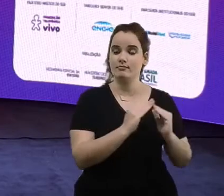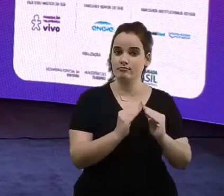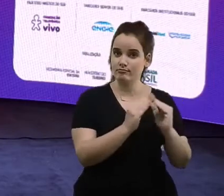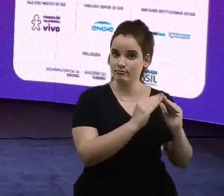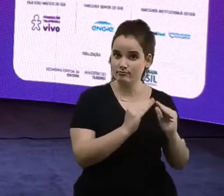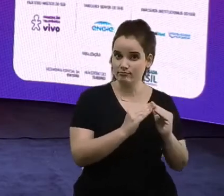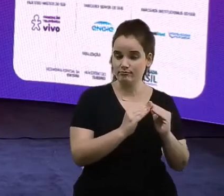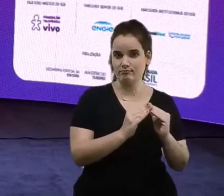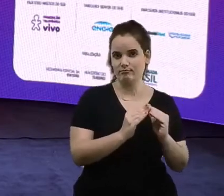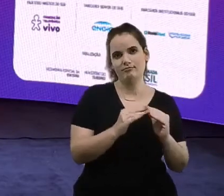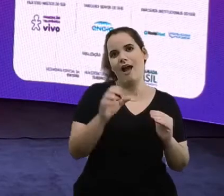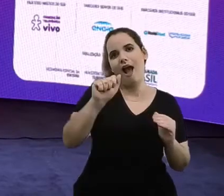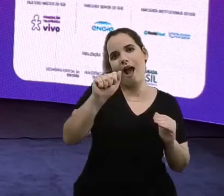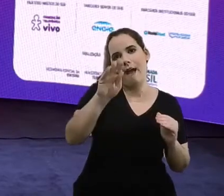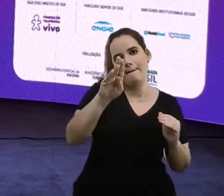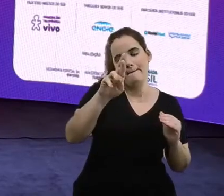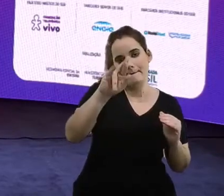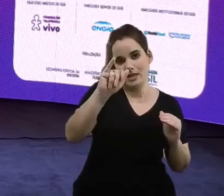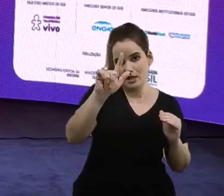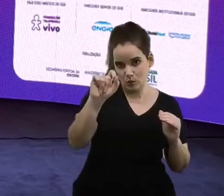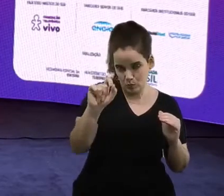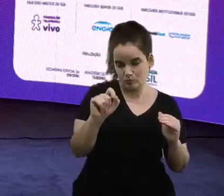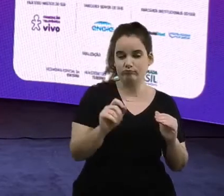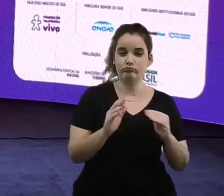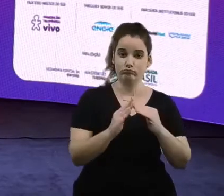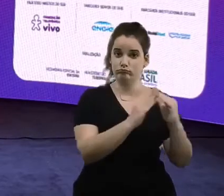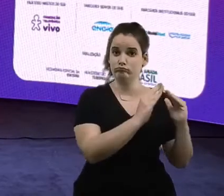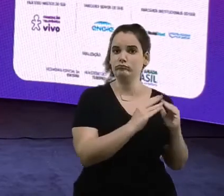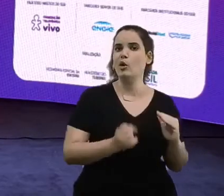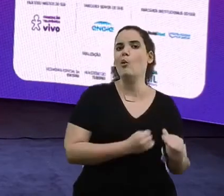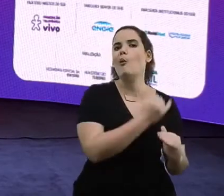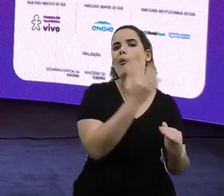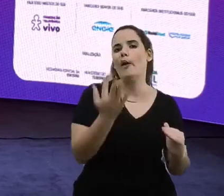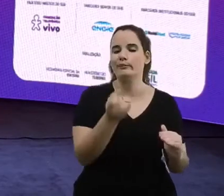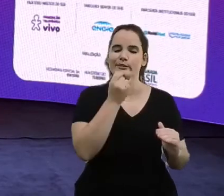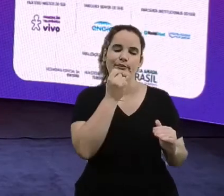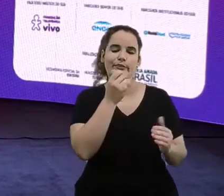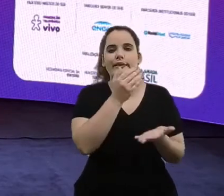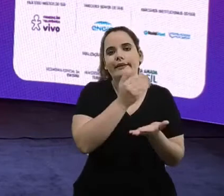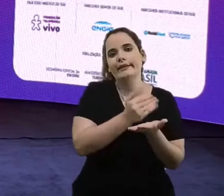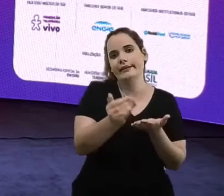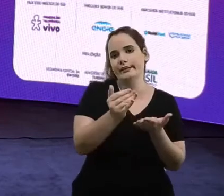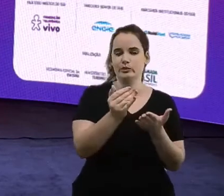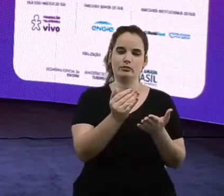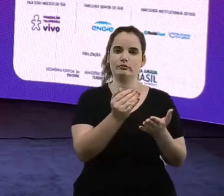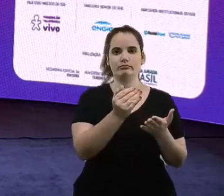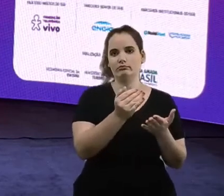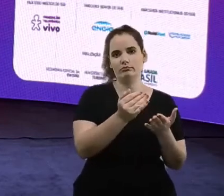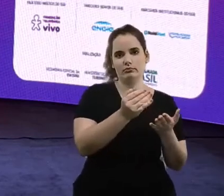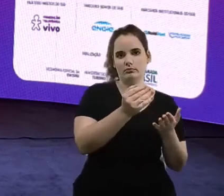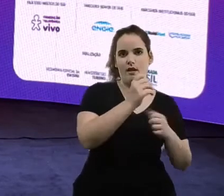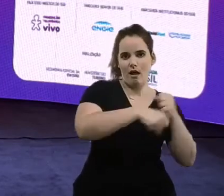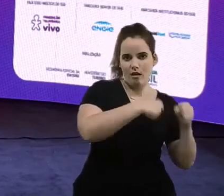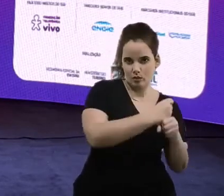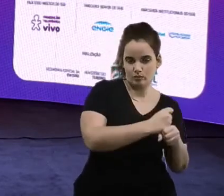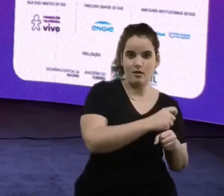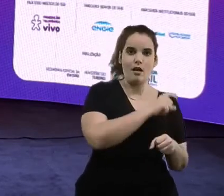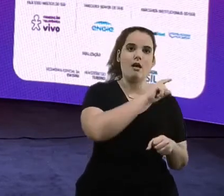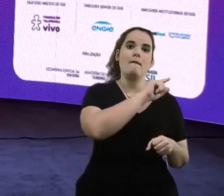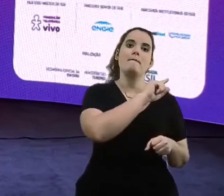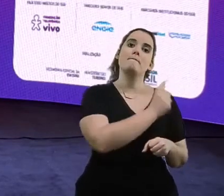ou seja, início do ano atribuímos 1000 casas, final do ano atribuímos 10.000